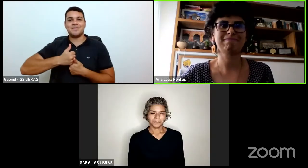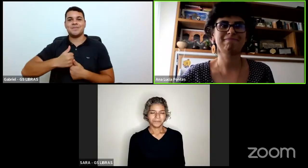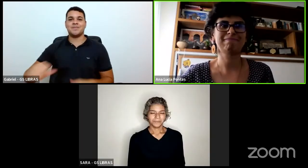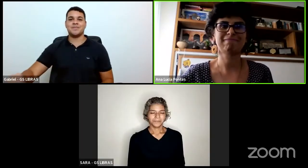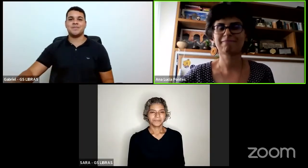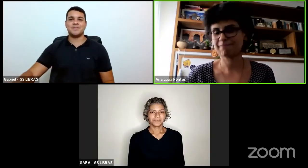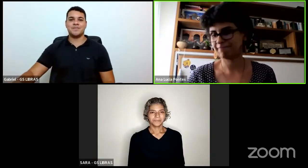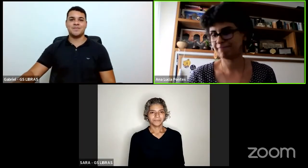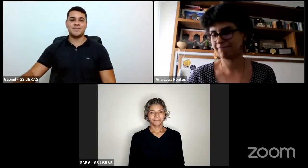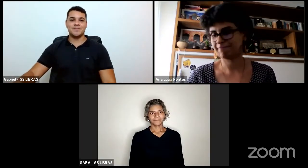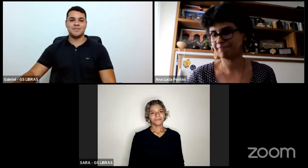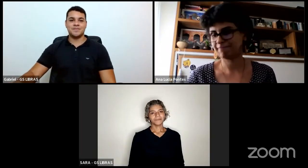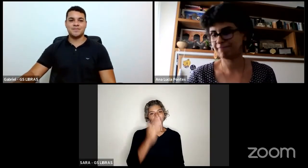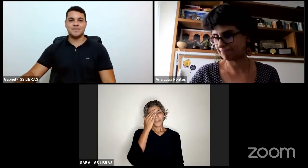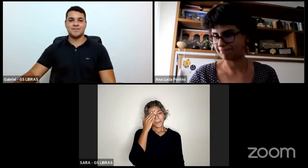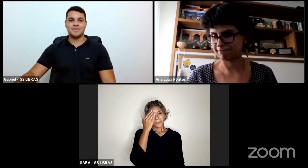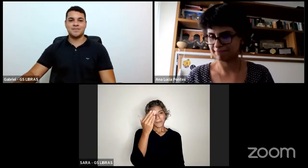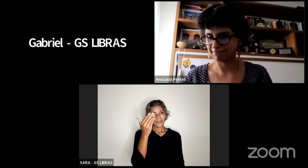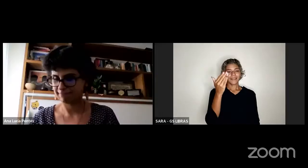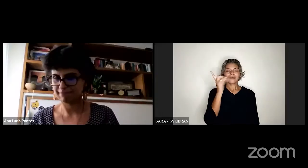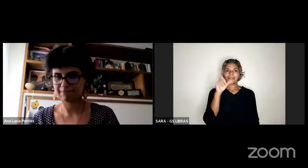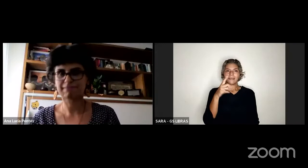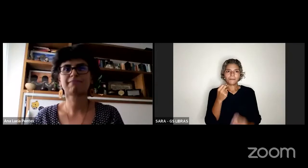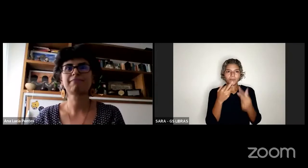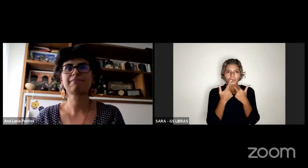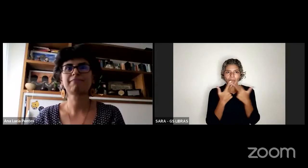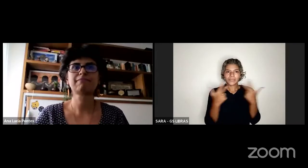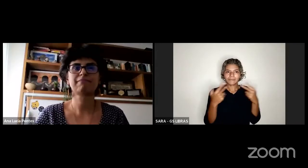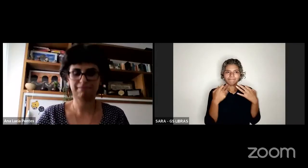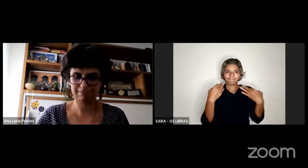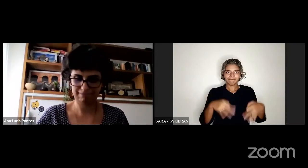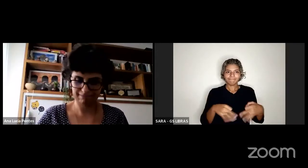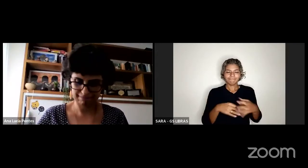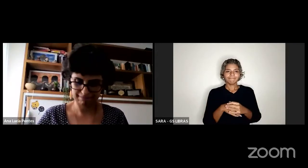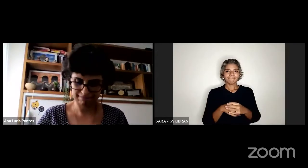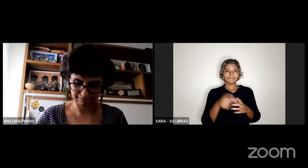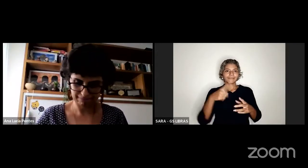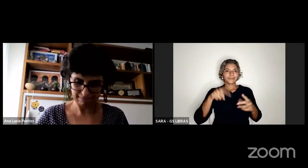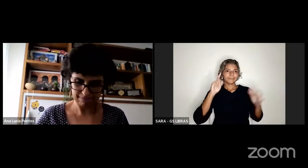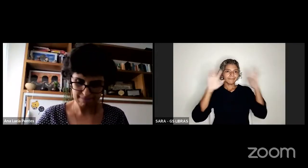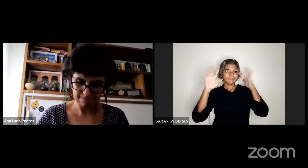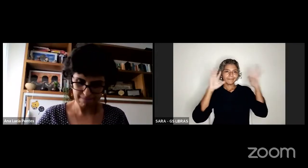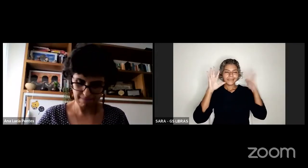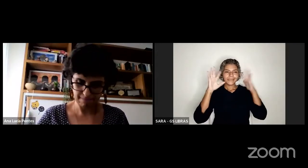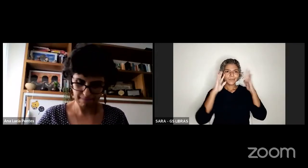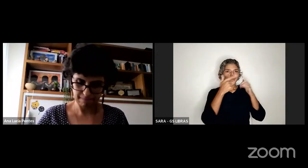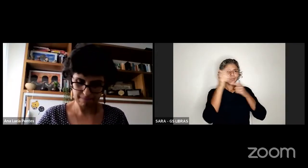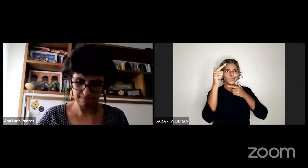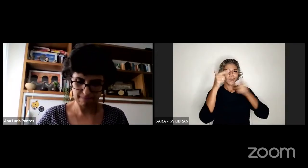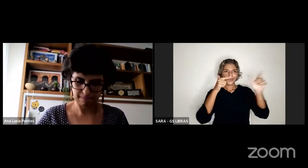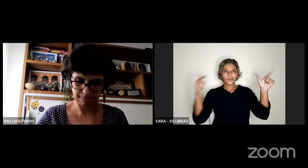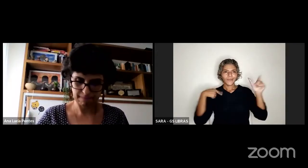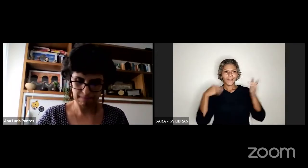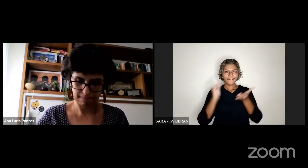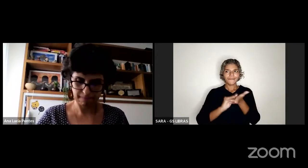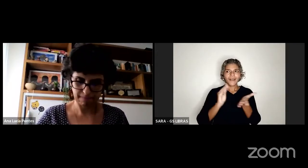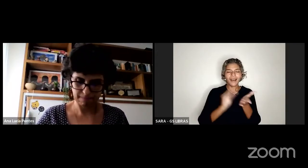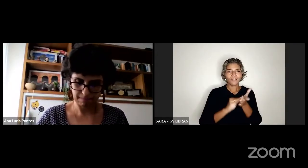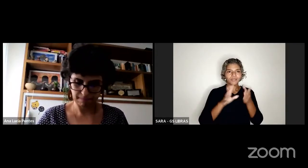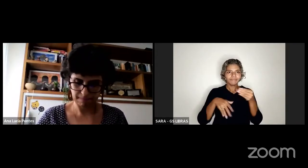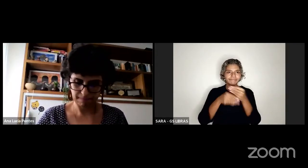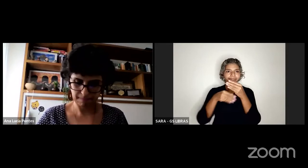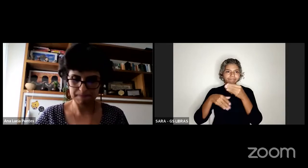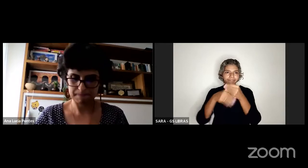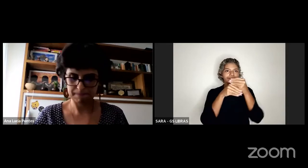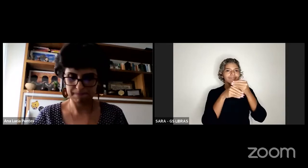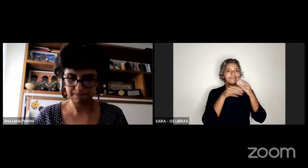Muito obrigada. Muita coisa, e a gente ainda, nós pensamos em muitas outras coisas que faltam ao debate, né? Precisaria